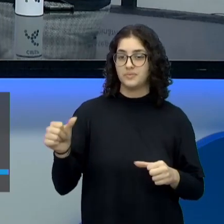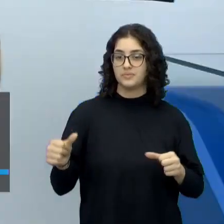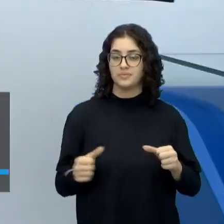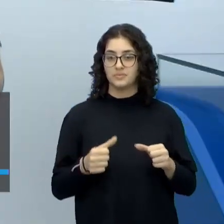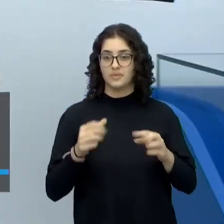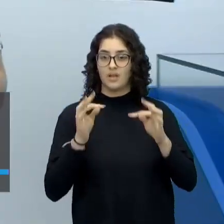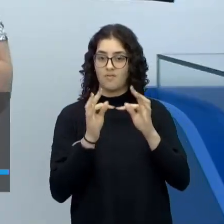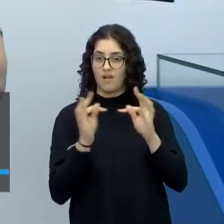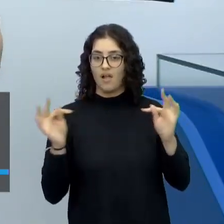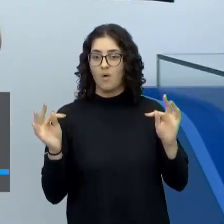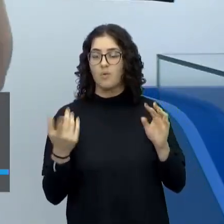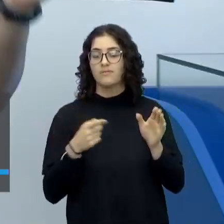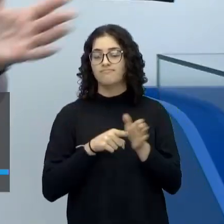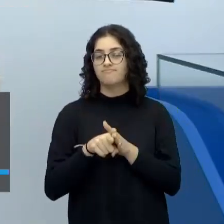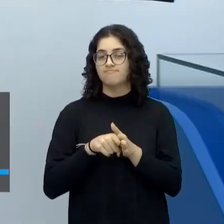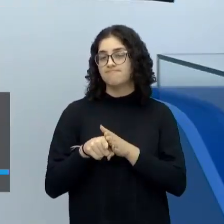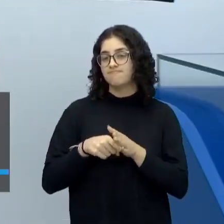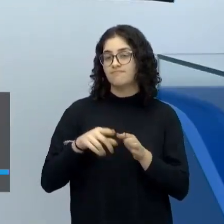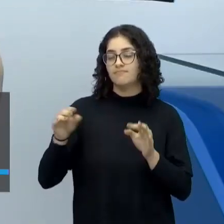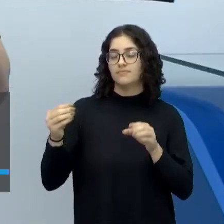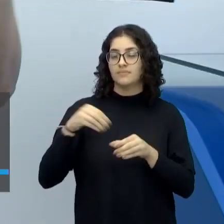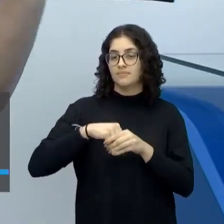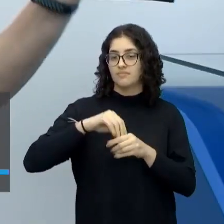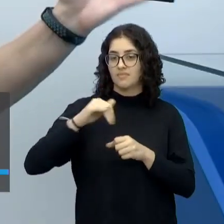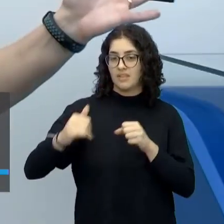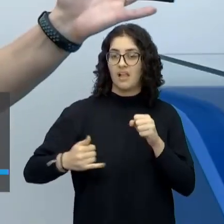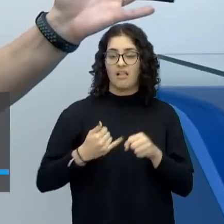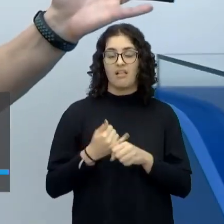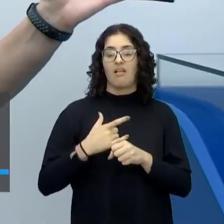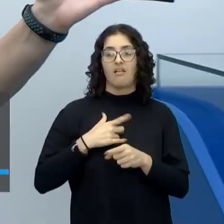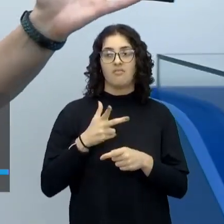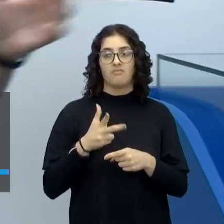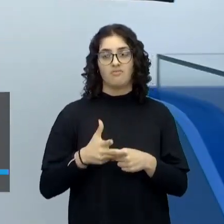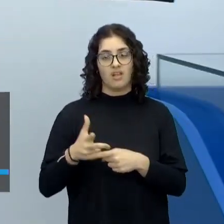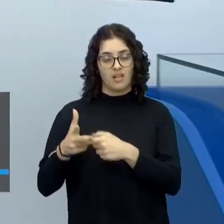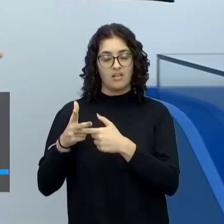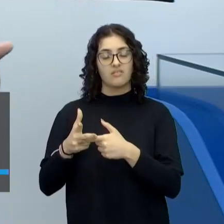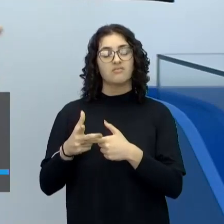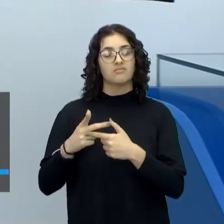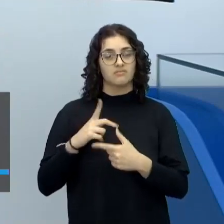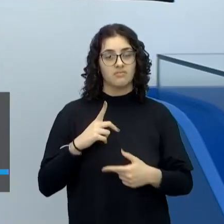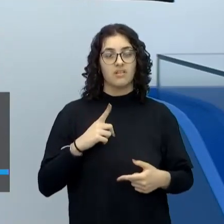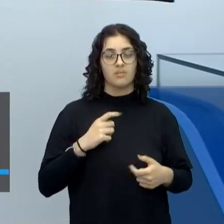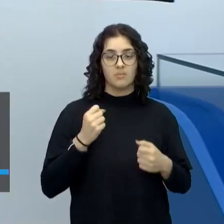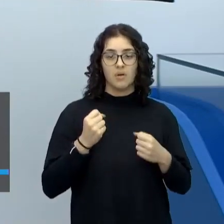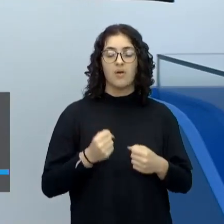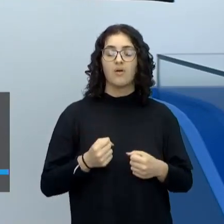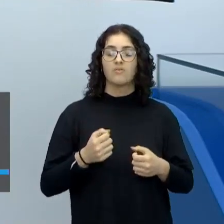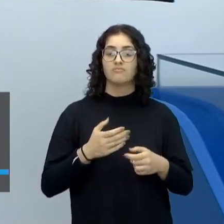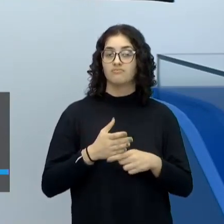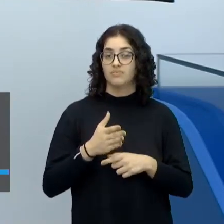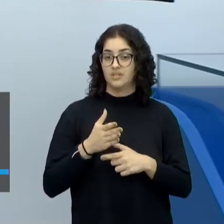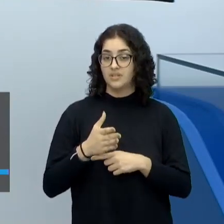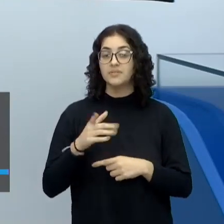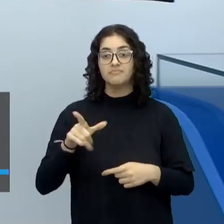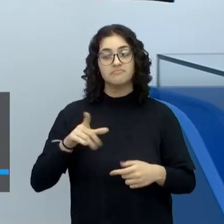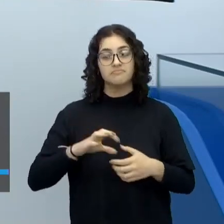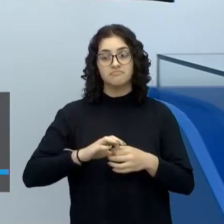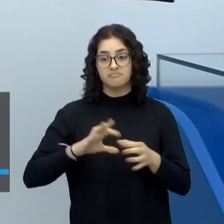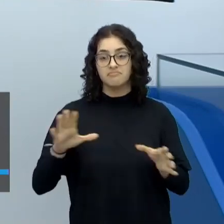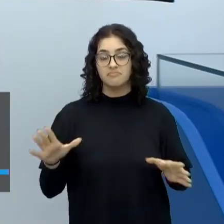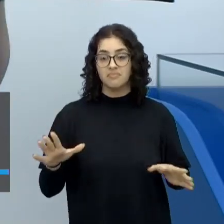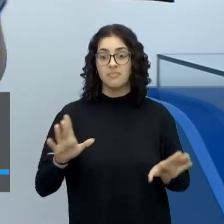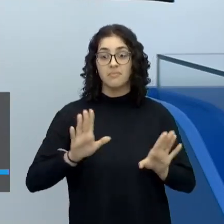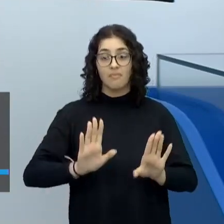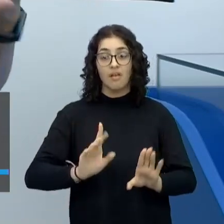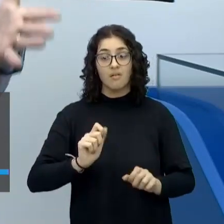e investigar, procurar na internet, tem um monte de vídeo aberto aí, para vocês procurarem sobre o Scratch, então sinta-se à vontade,